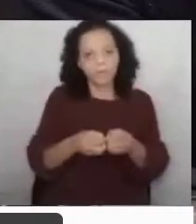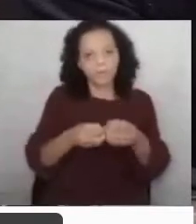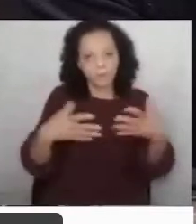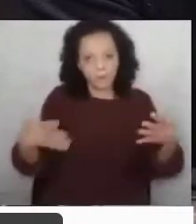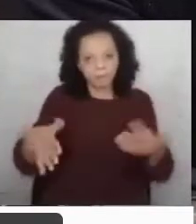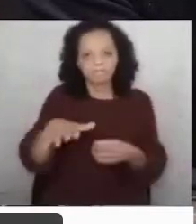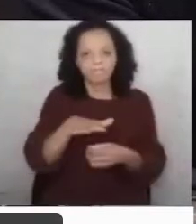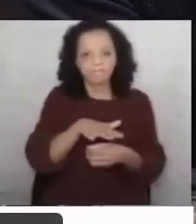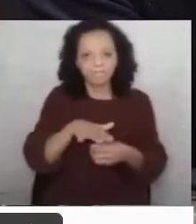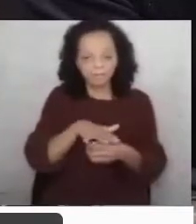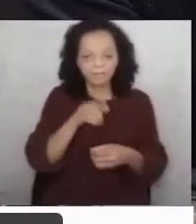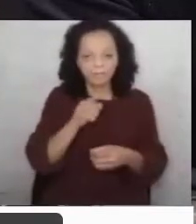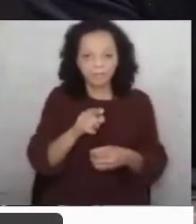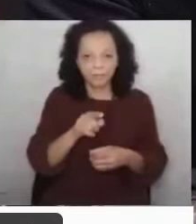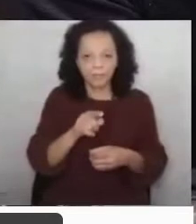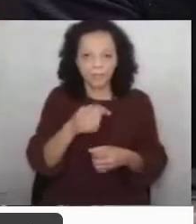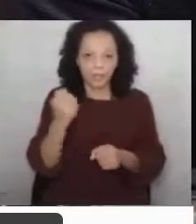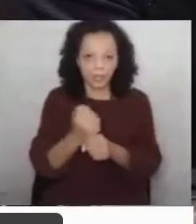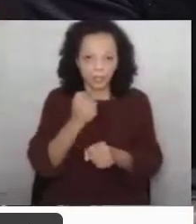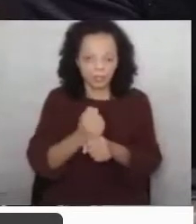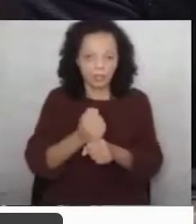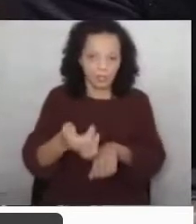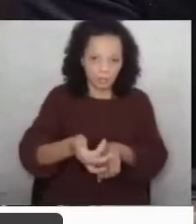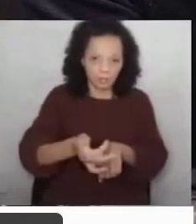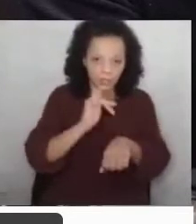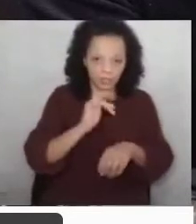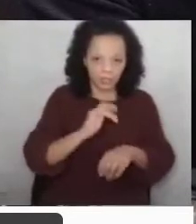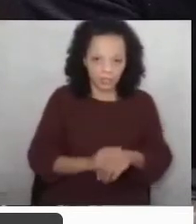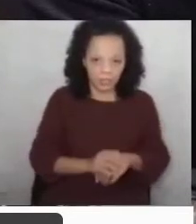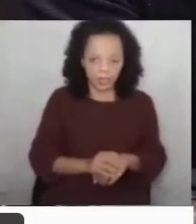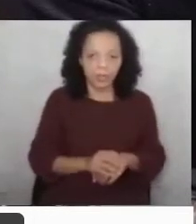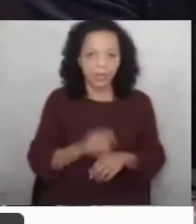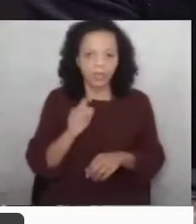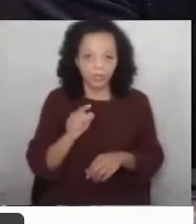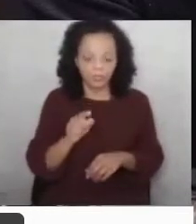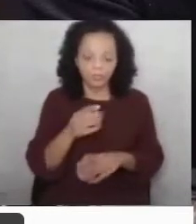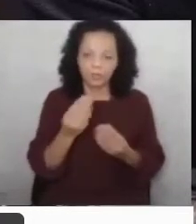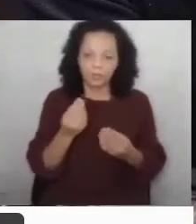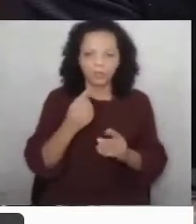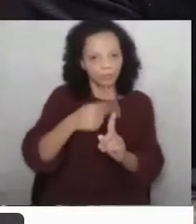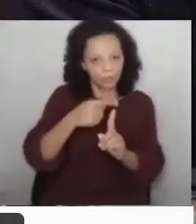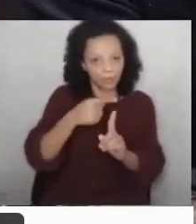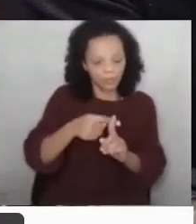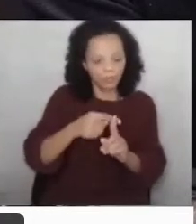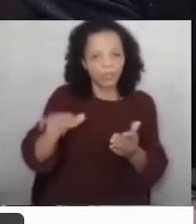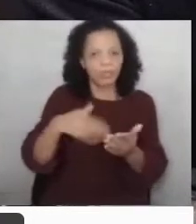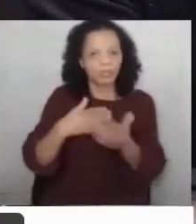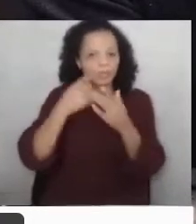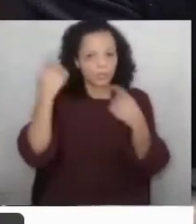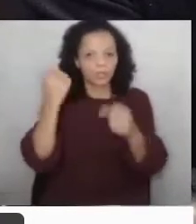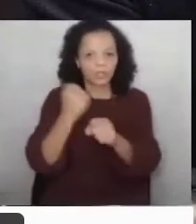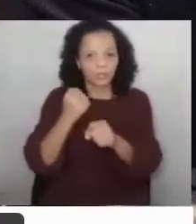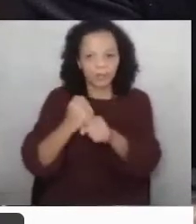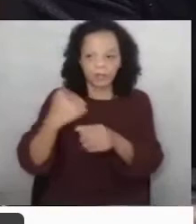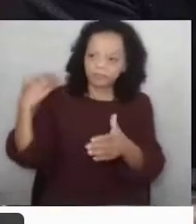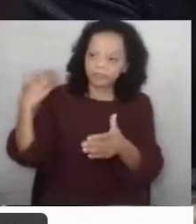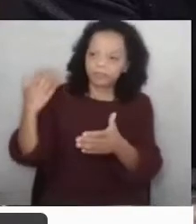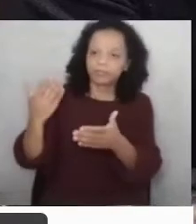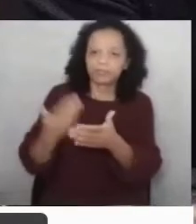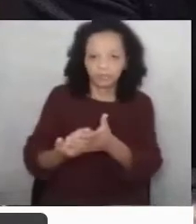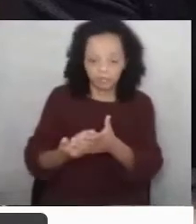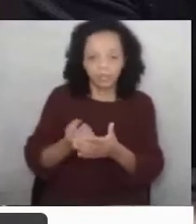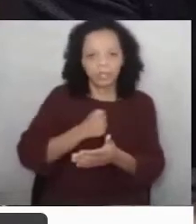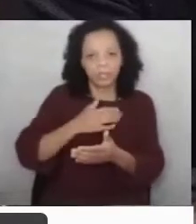a realização de acções de sensibilização e até um aspecto bastante positivo e que mostra o trabalho tem sido realizado pelas entidades